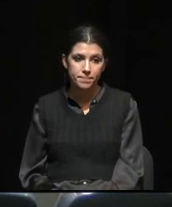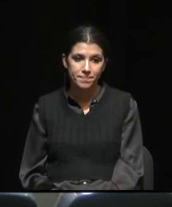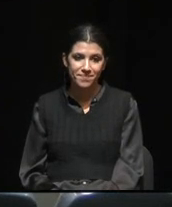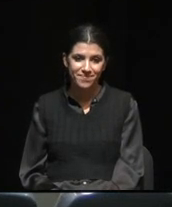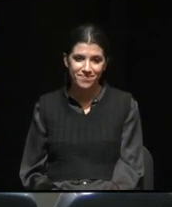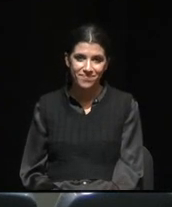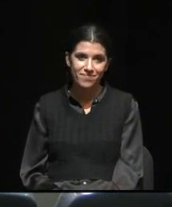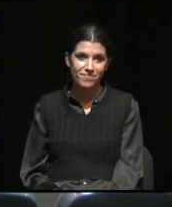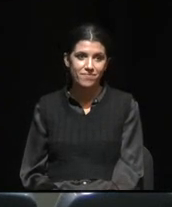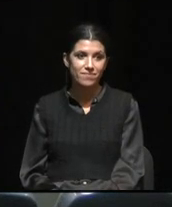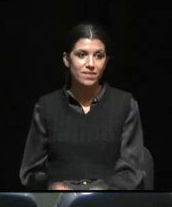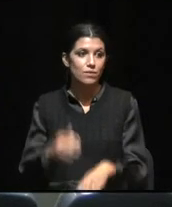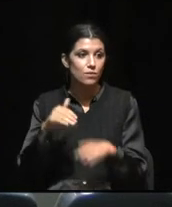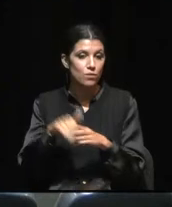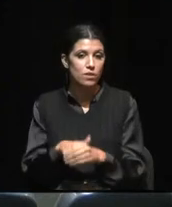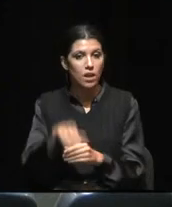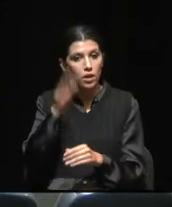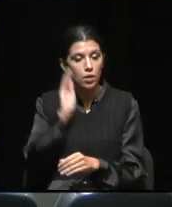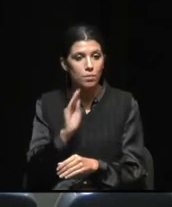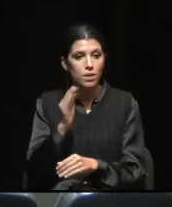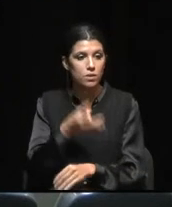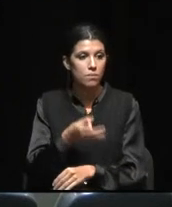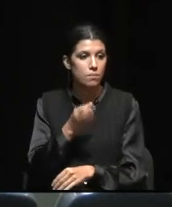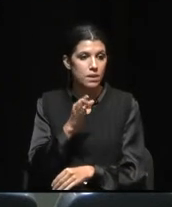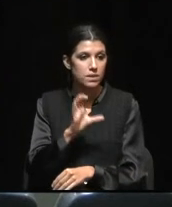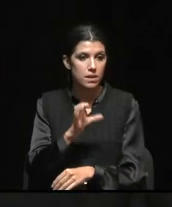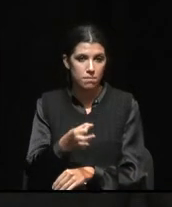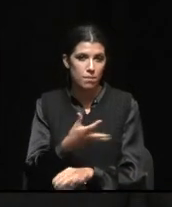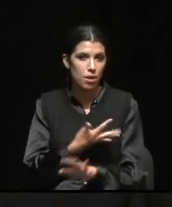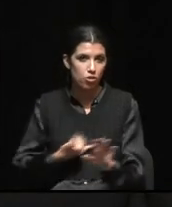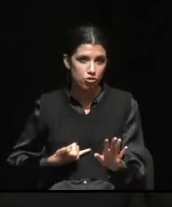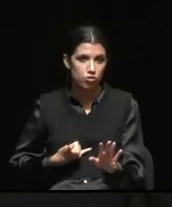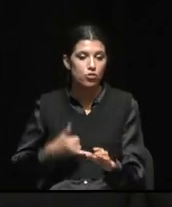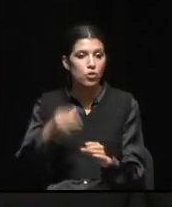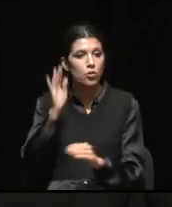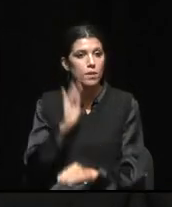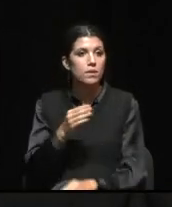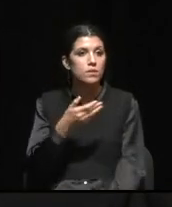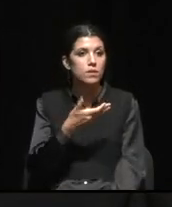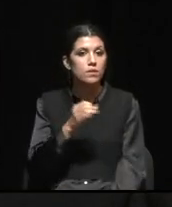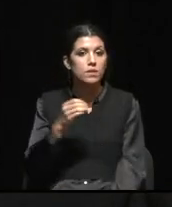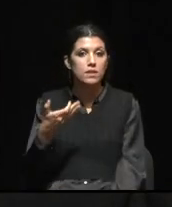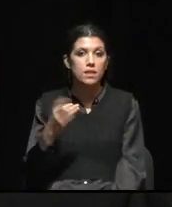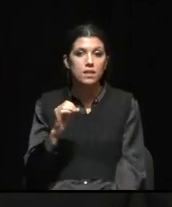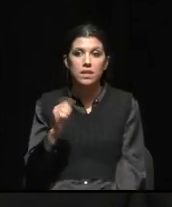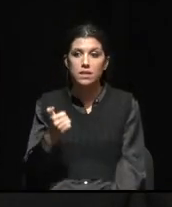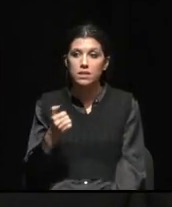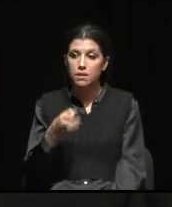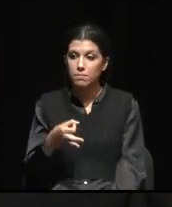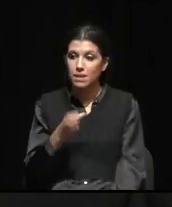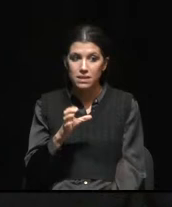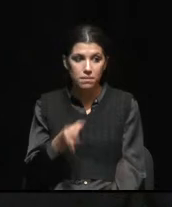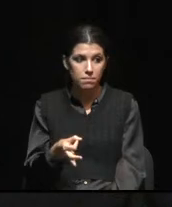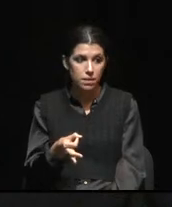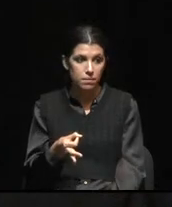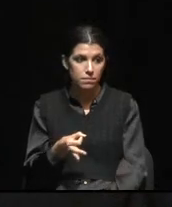momento vamos votar a recomendação do PCP já voltamos a esta recomendação 10705 do